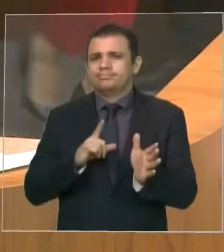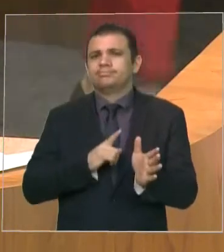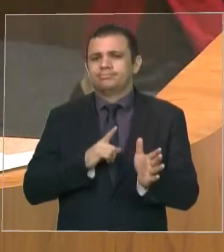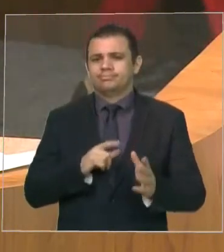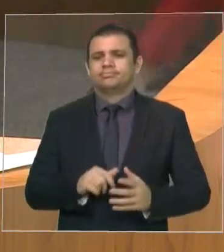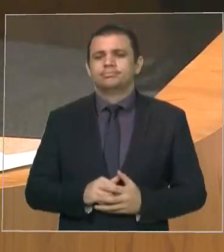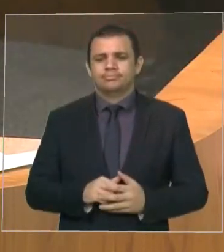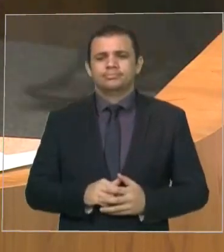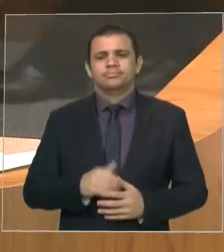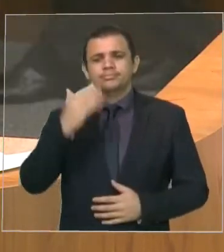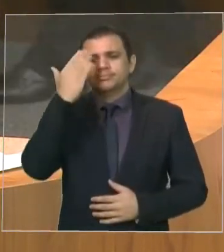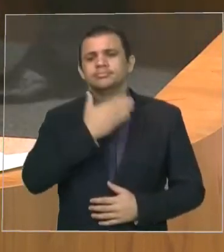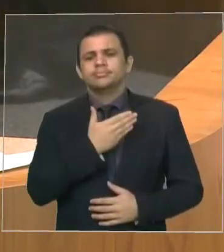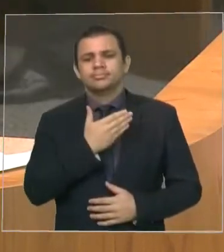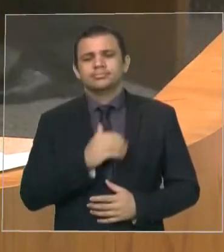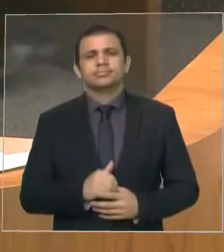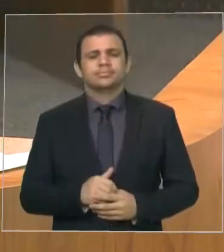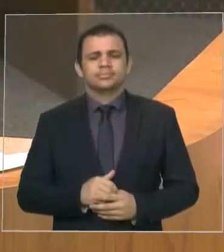que falam